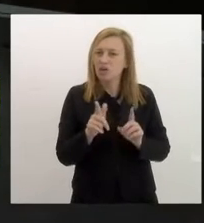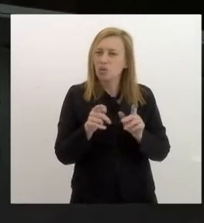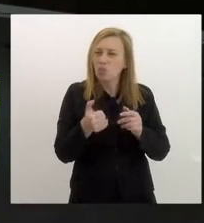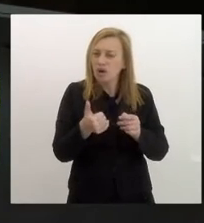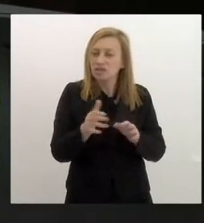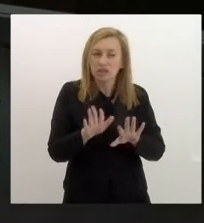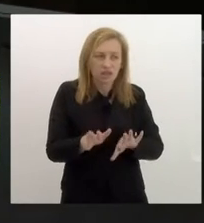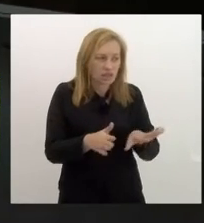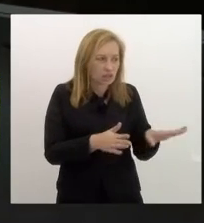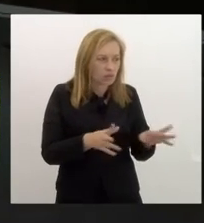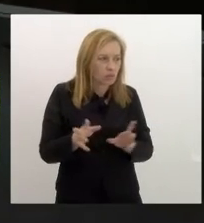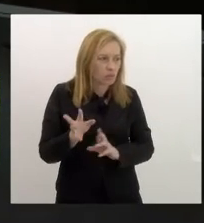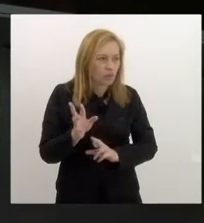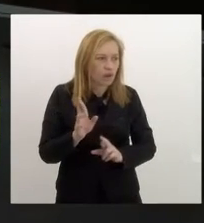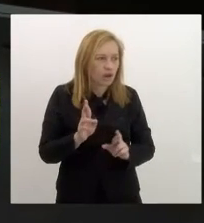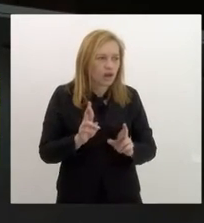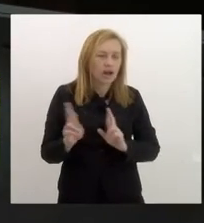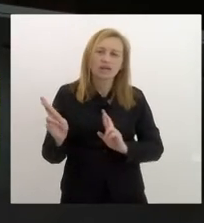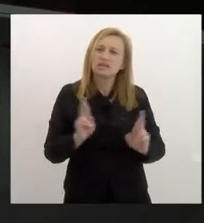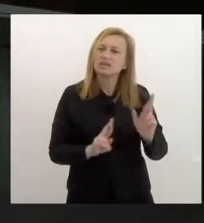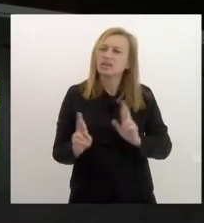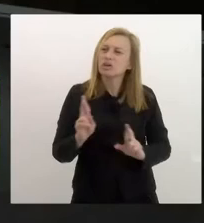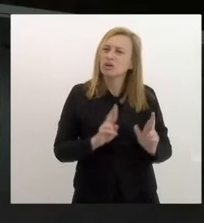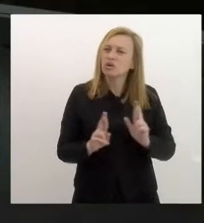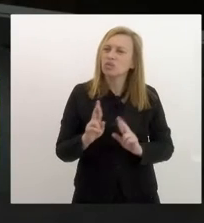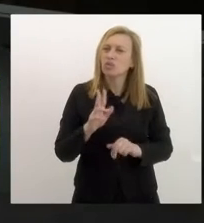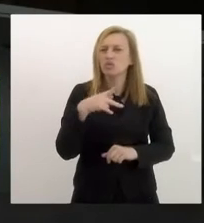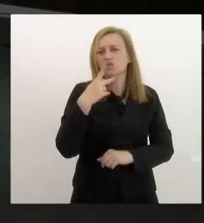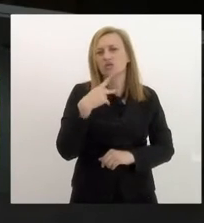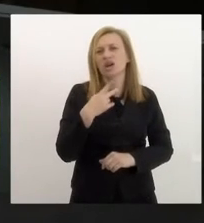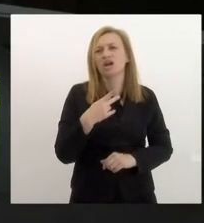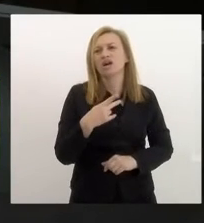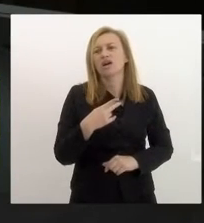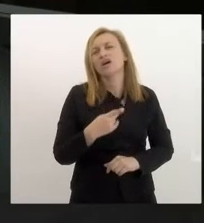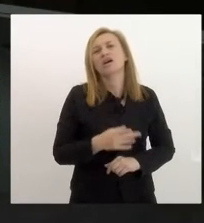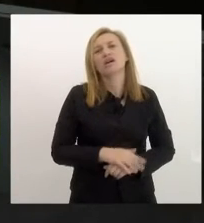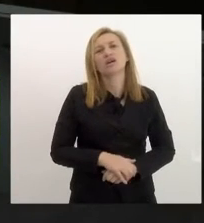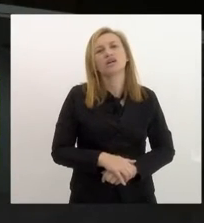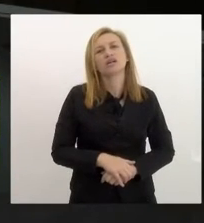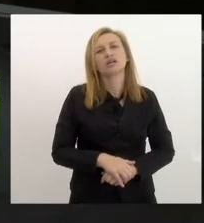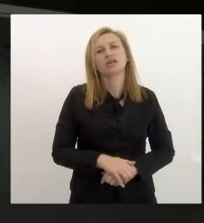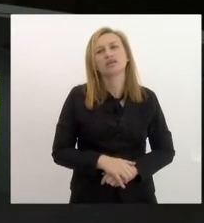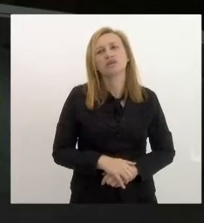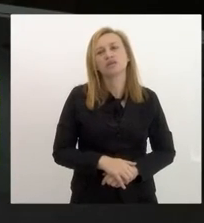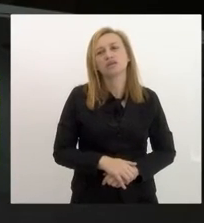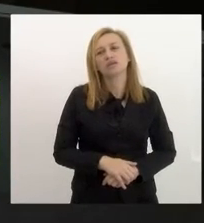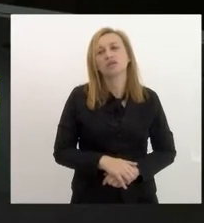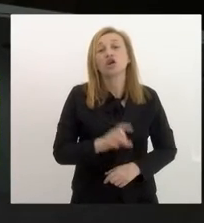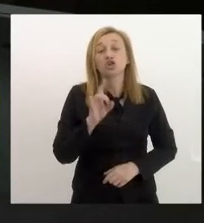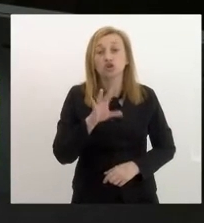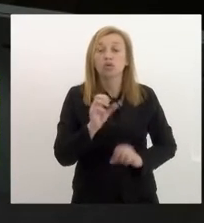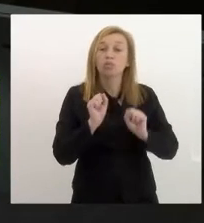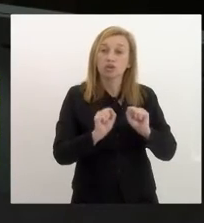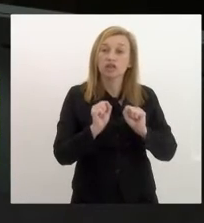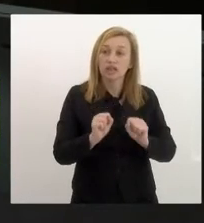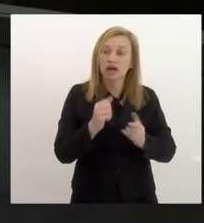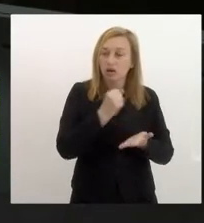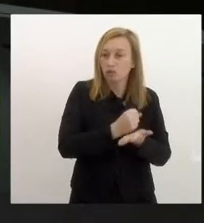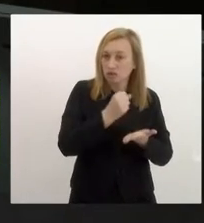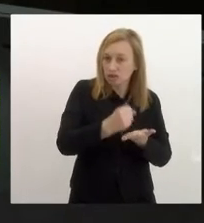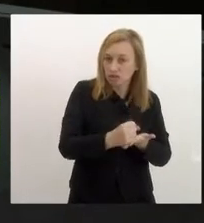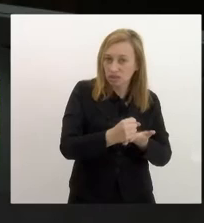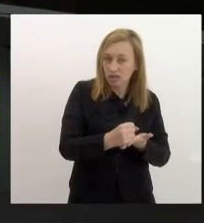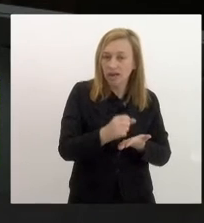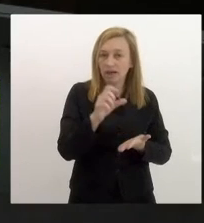relação quando se fala de que somente poderá contratar